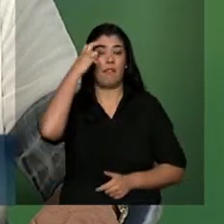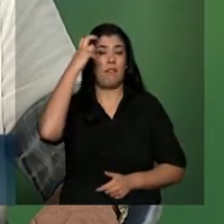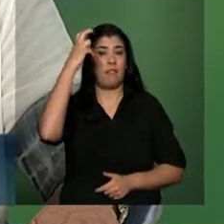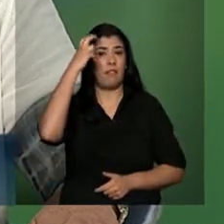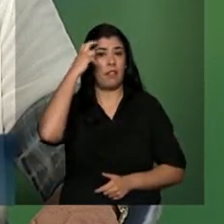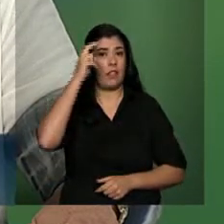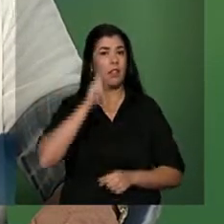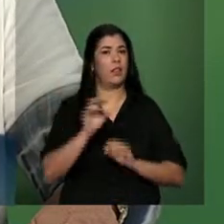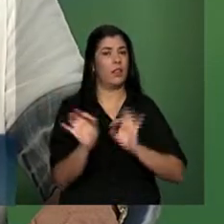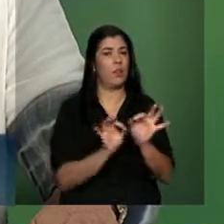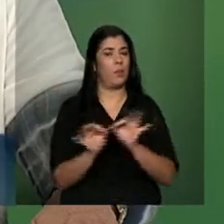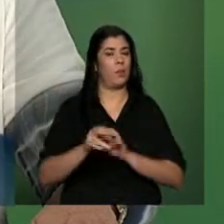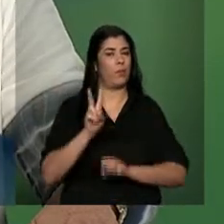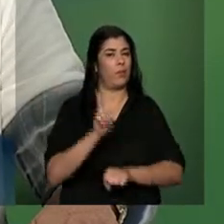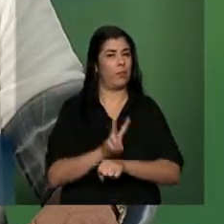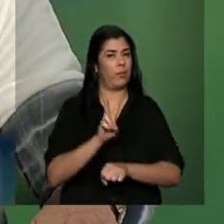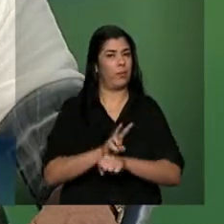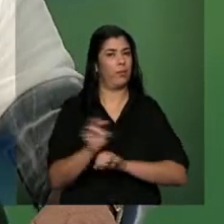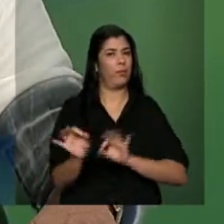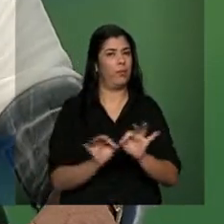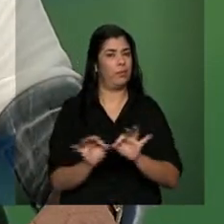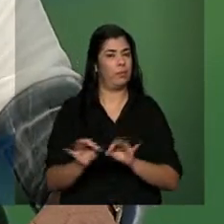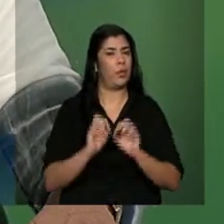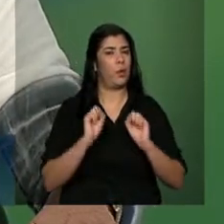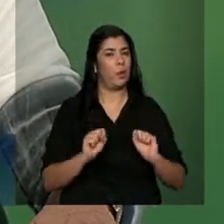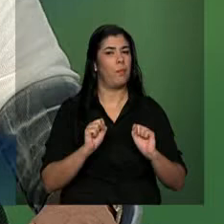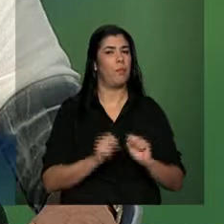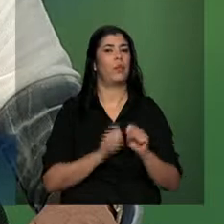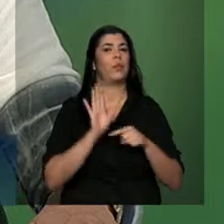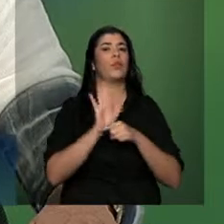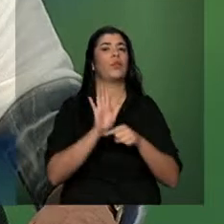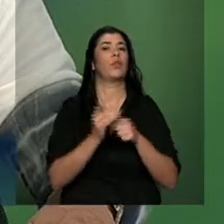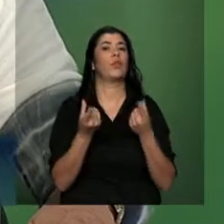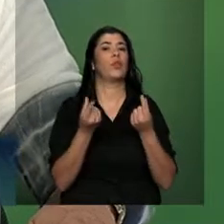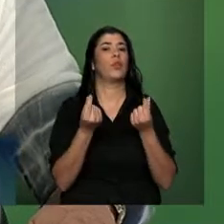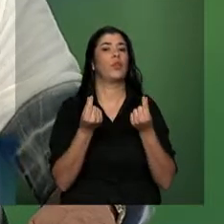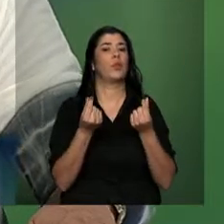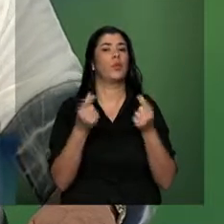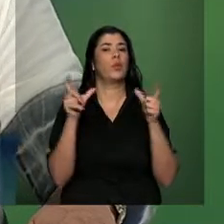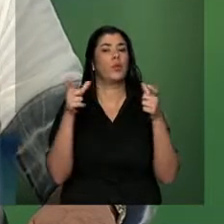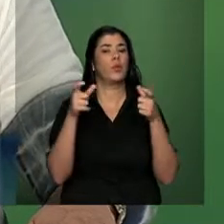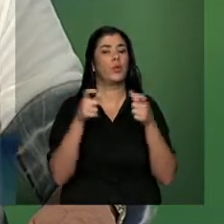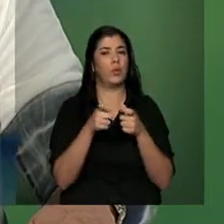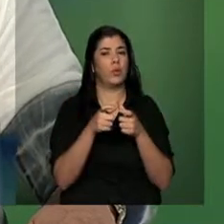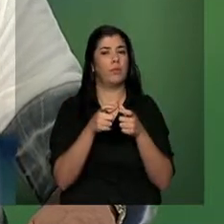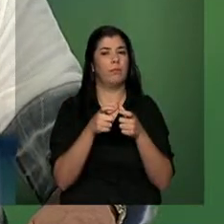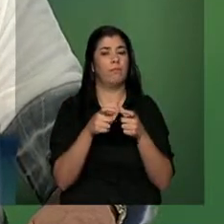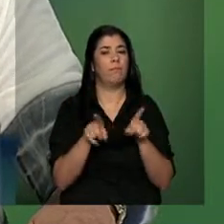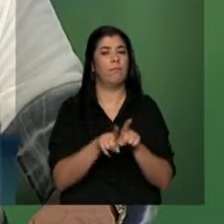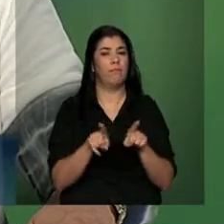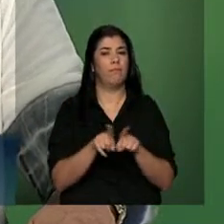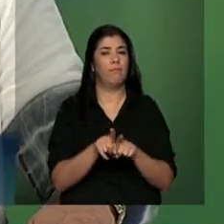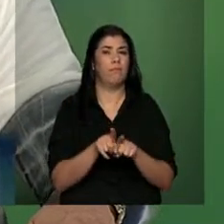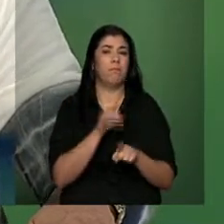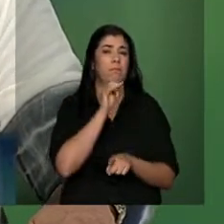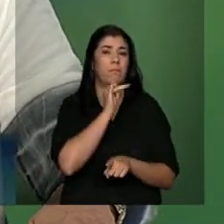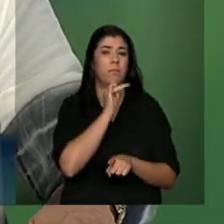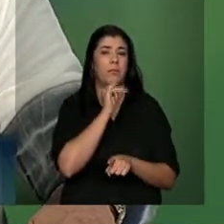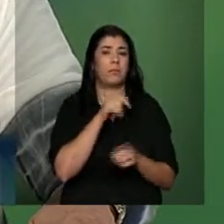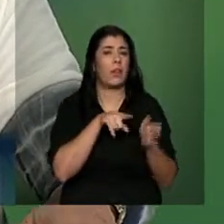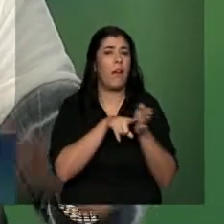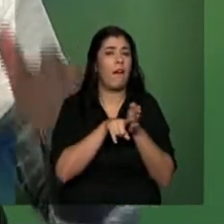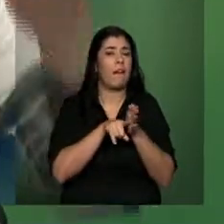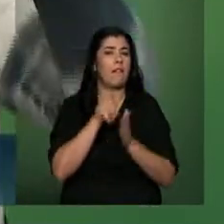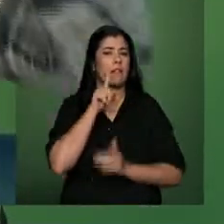inteligência da defesa pode trazer diminuição de custos, como, por exemplo, a análise